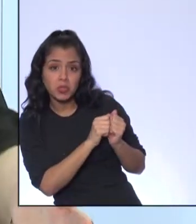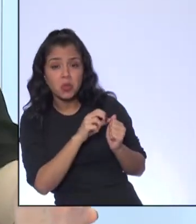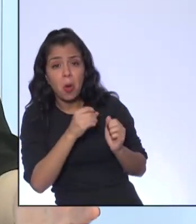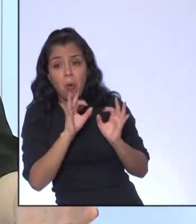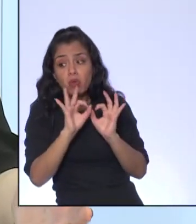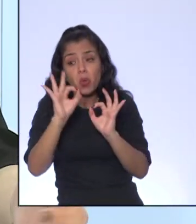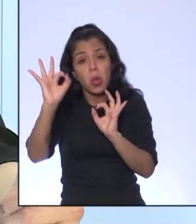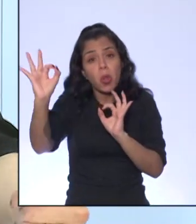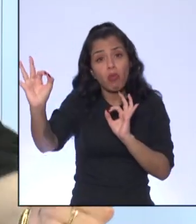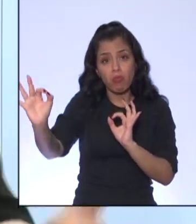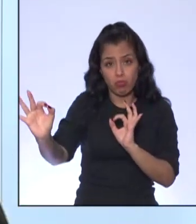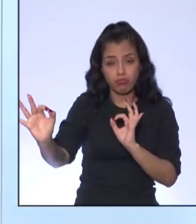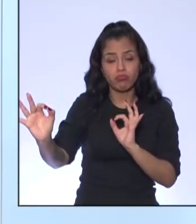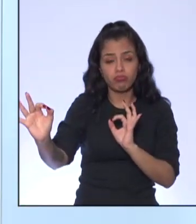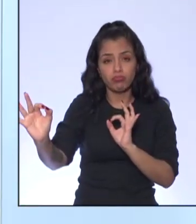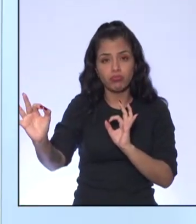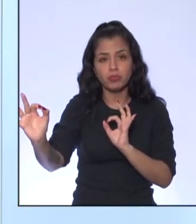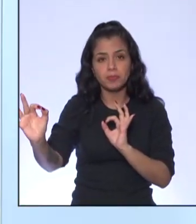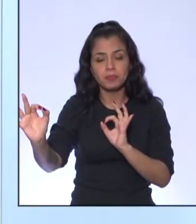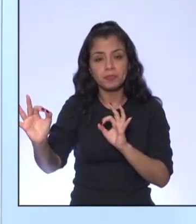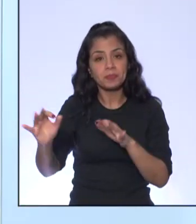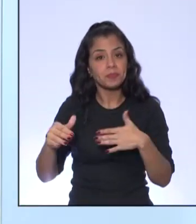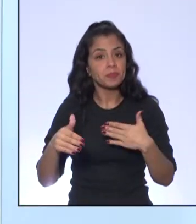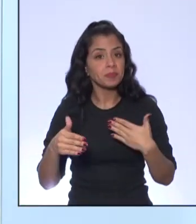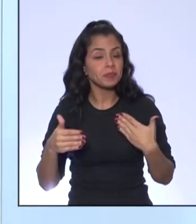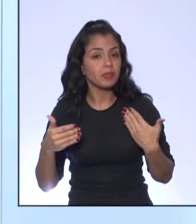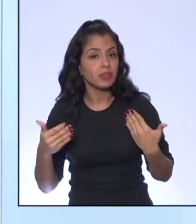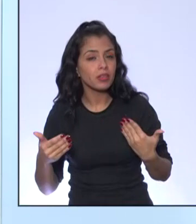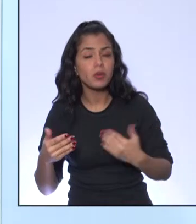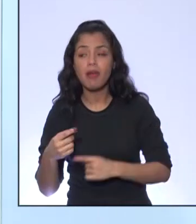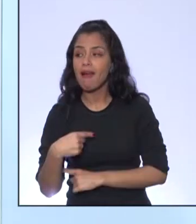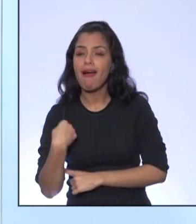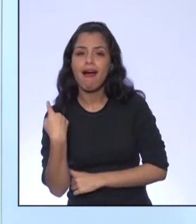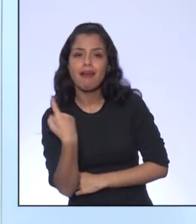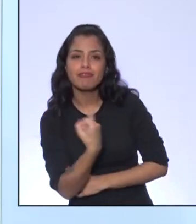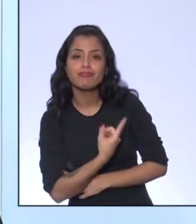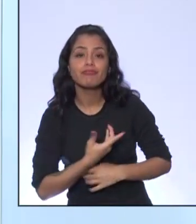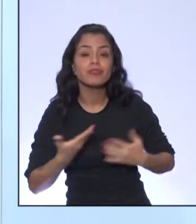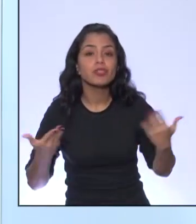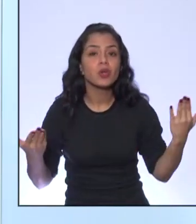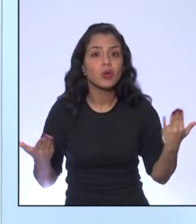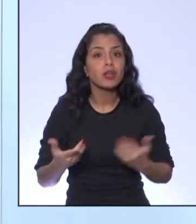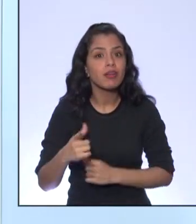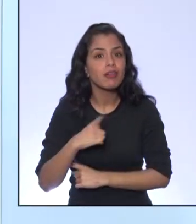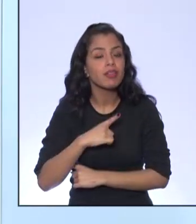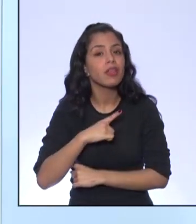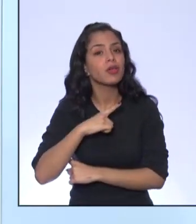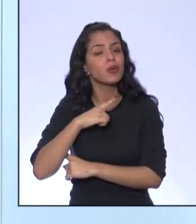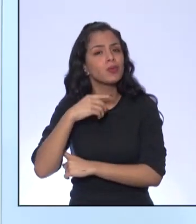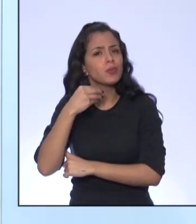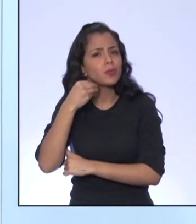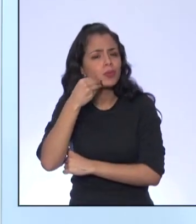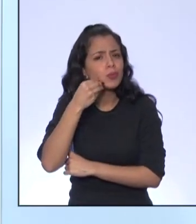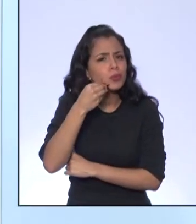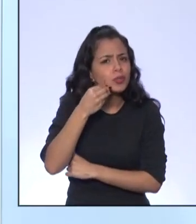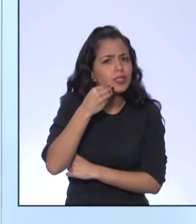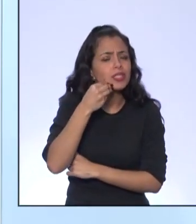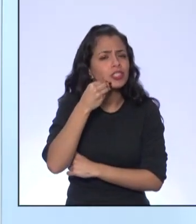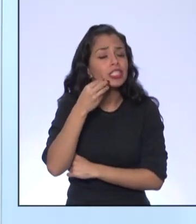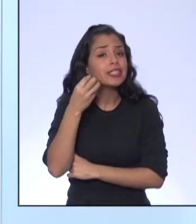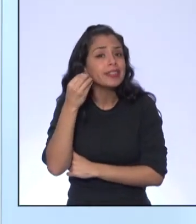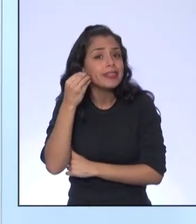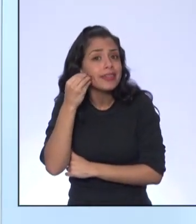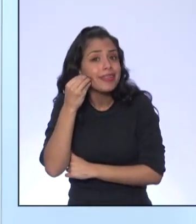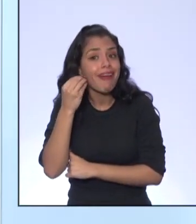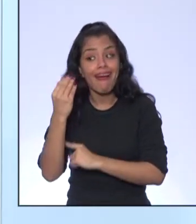mais distantes. Nós temos a vantagem, nesse momento, de passarmos por tudo isso com o